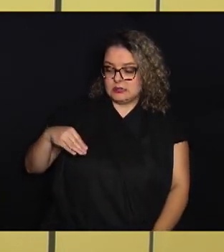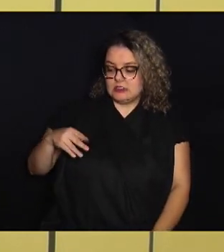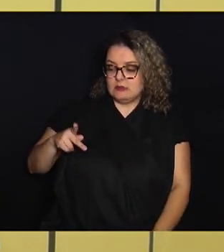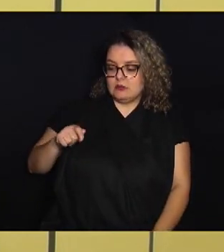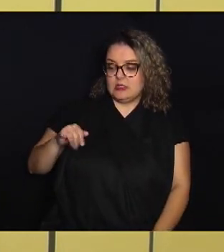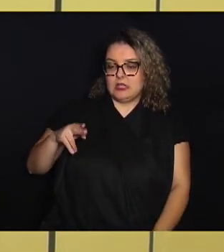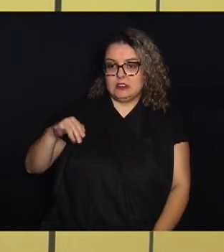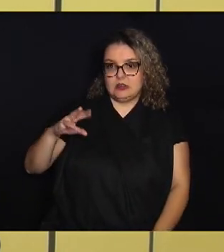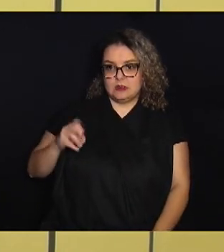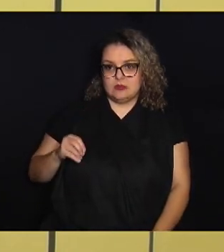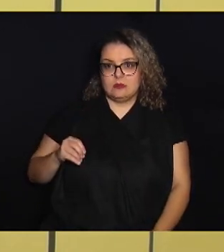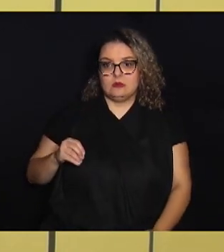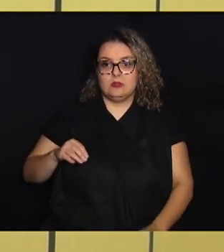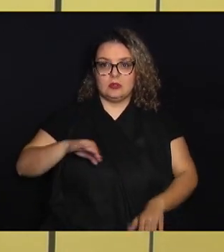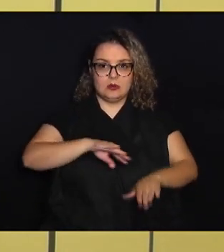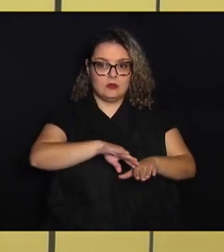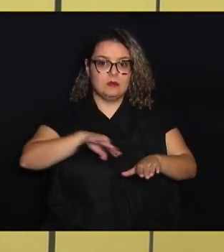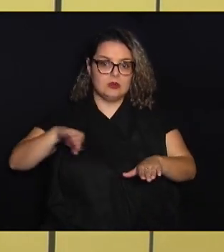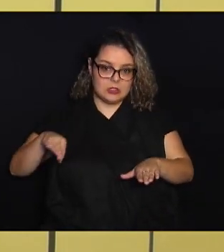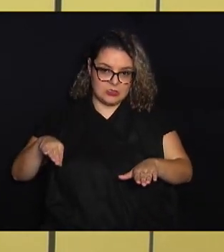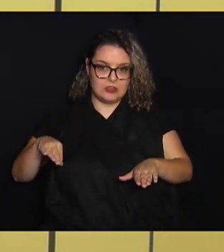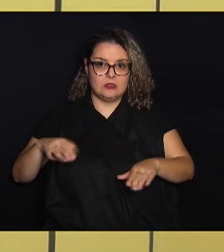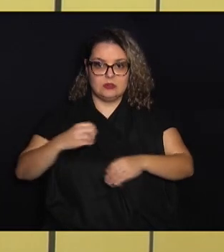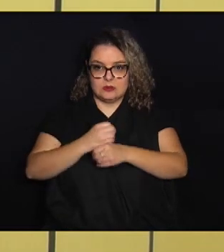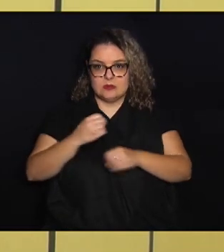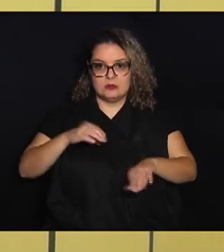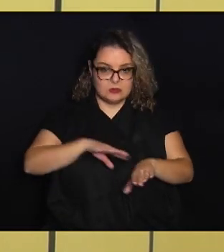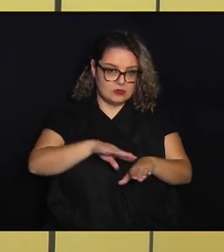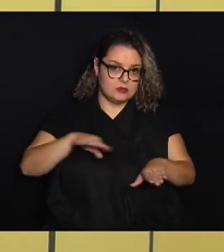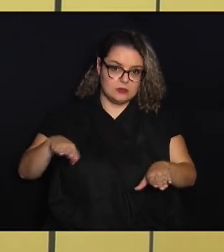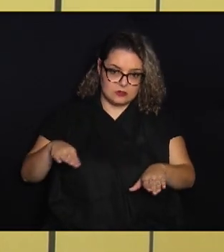afastado da função de, vamos dizer assim, engenheiro, né? Um